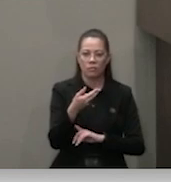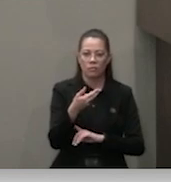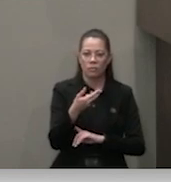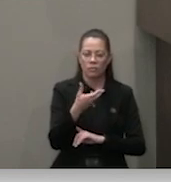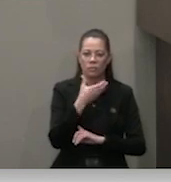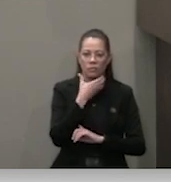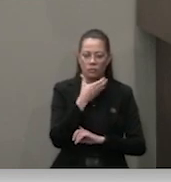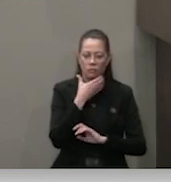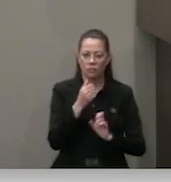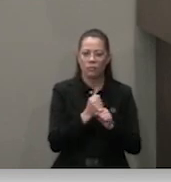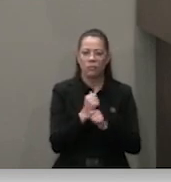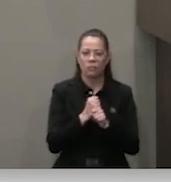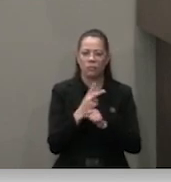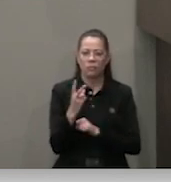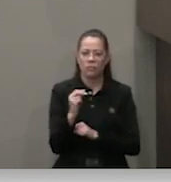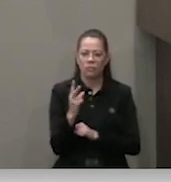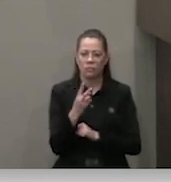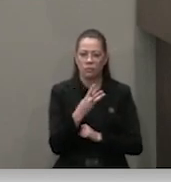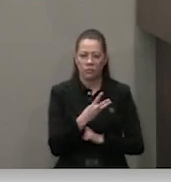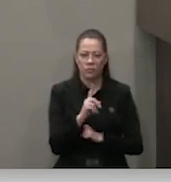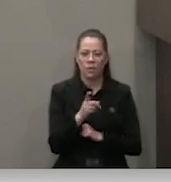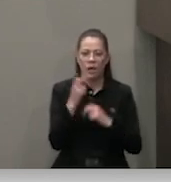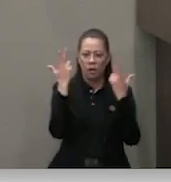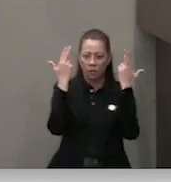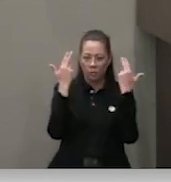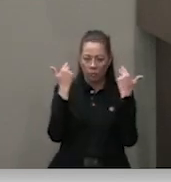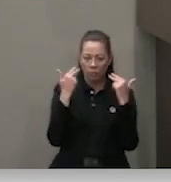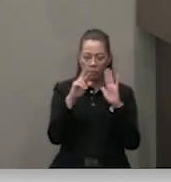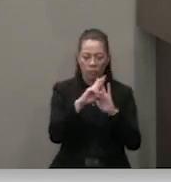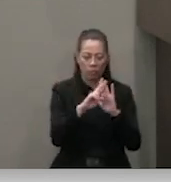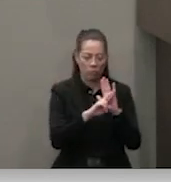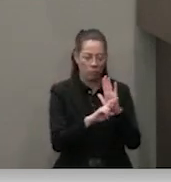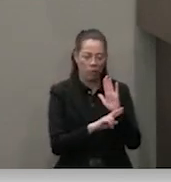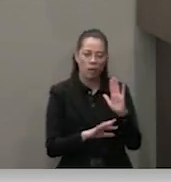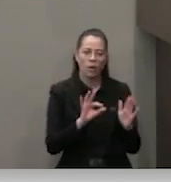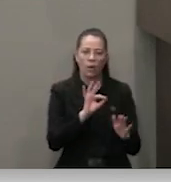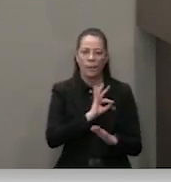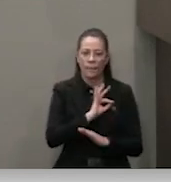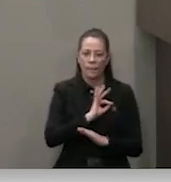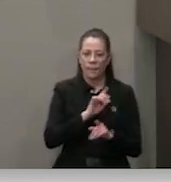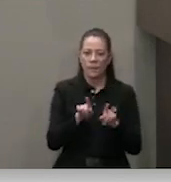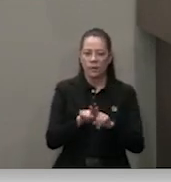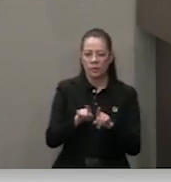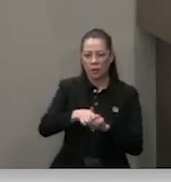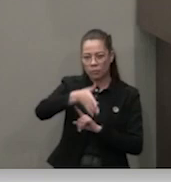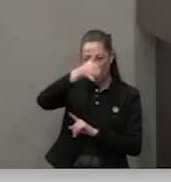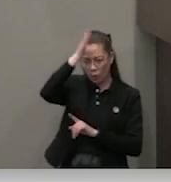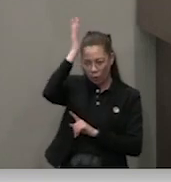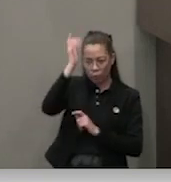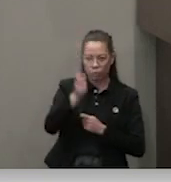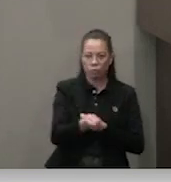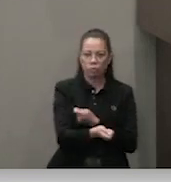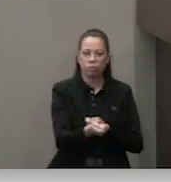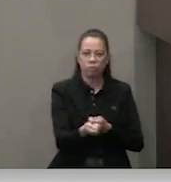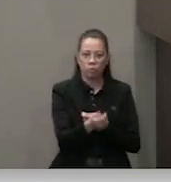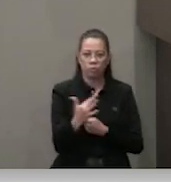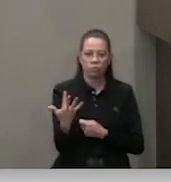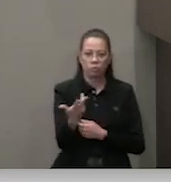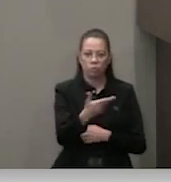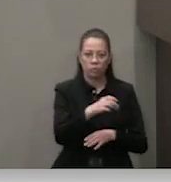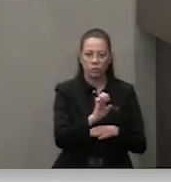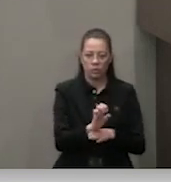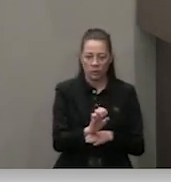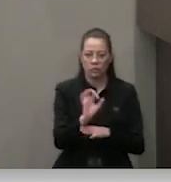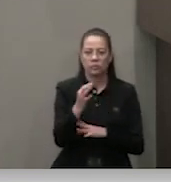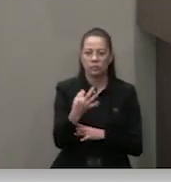2023 que é uma lei orgânica que regulamenta nossas polícias militares e o Corpo de Bombeiros Militares de todos os estados